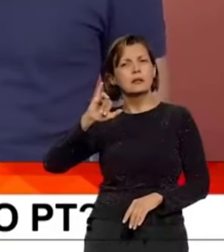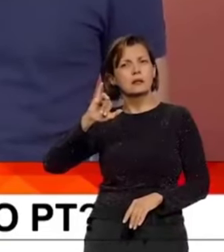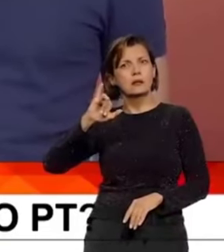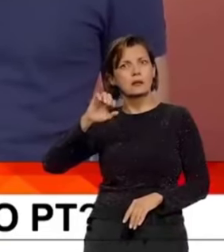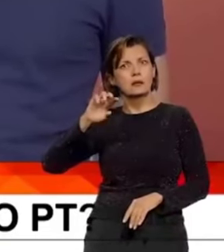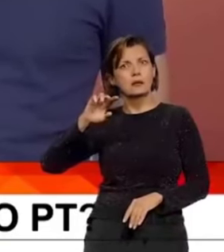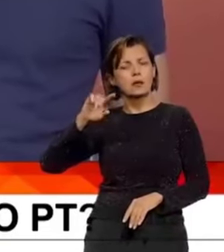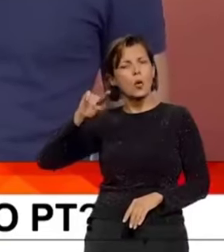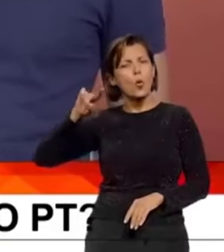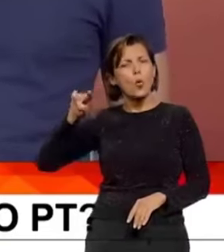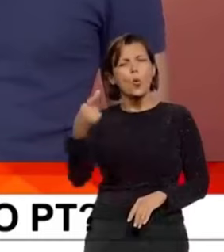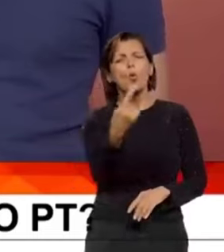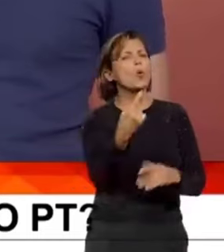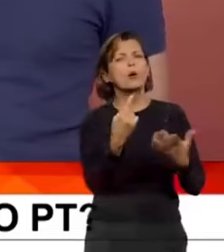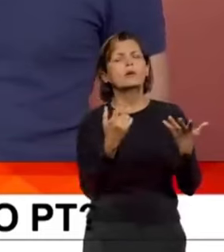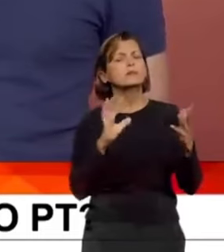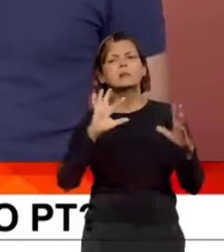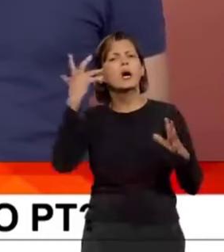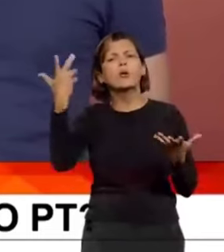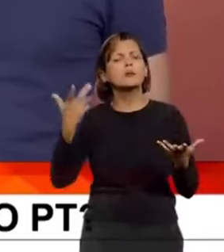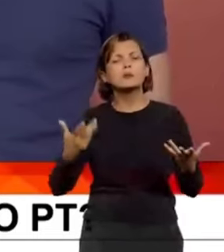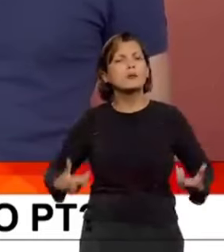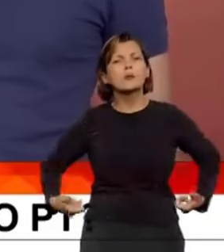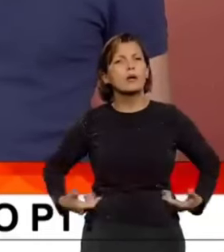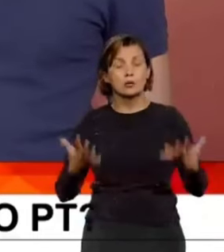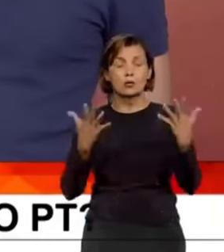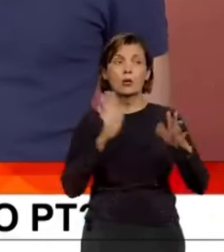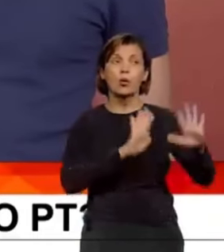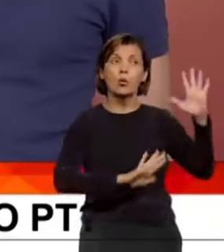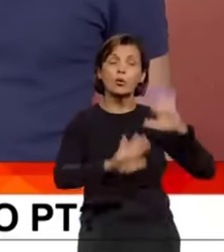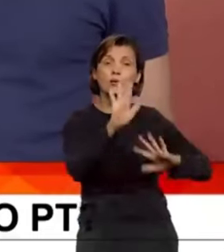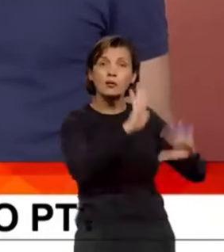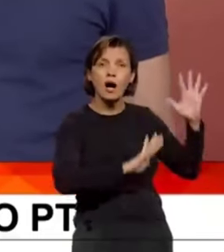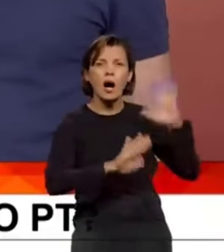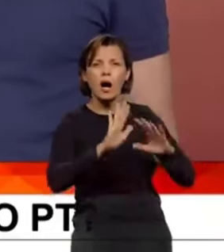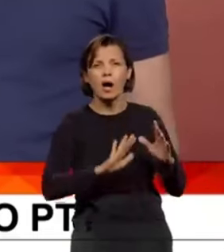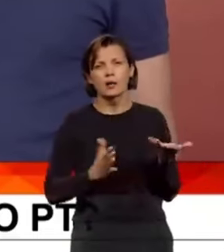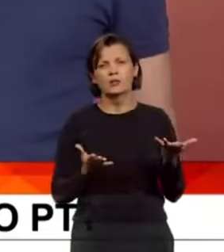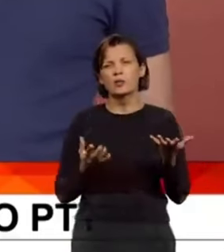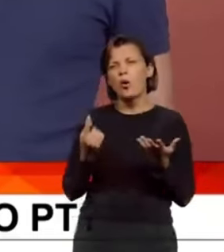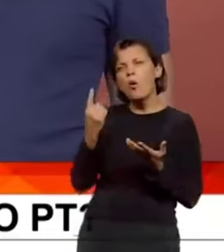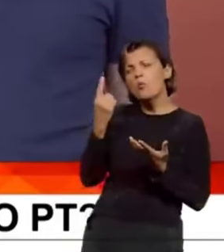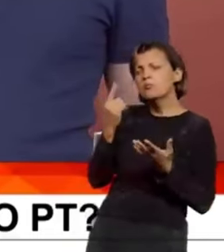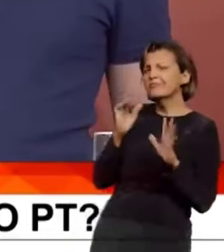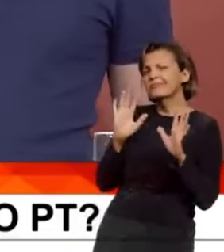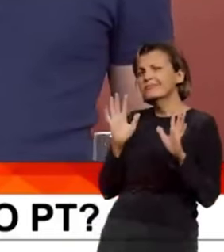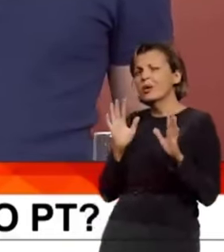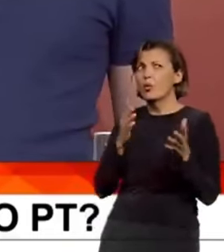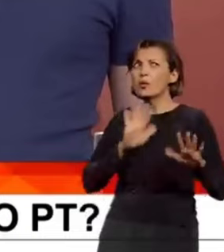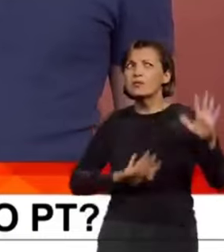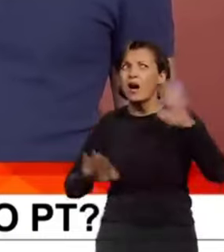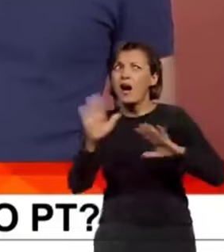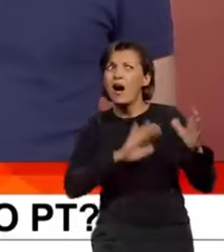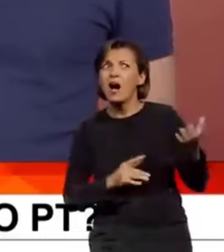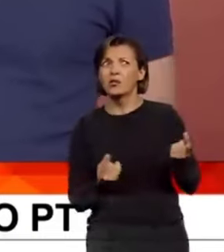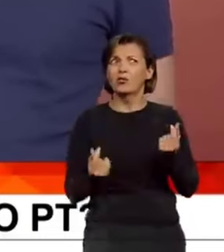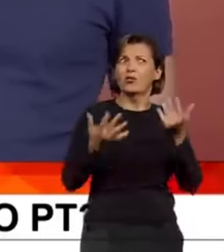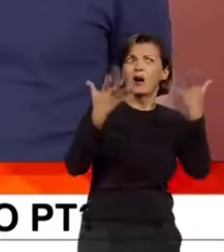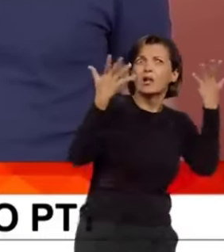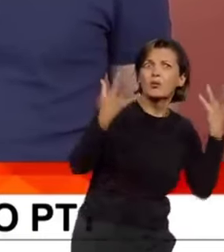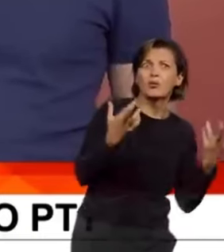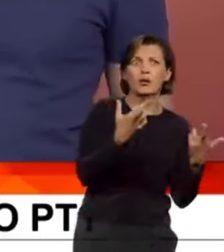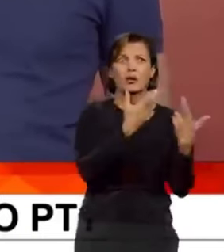onde esse dinheiro esses números o Pablo a gente tem que ter mais cuidado com esses números vão baixar a mão trilhão vamos baixar uma